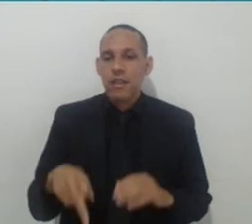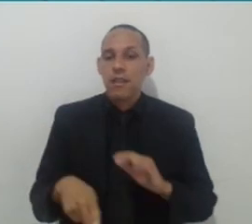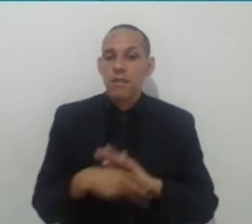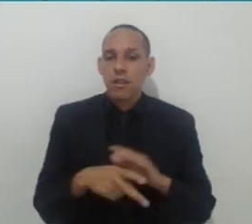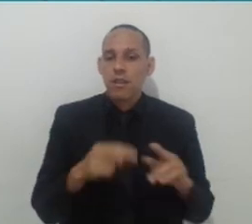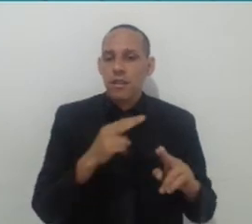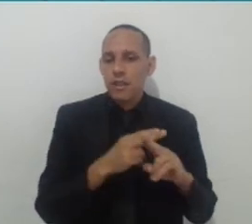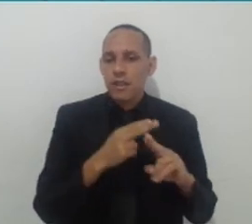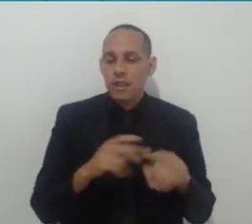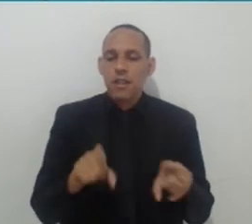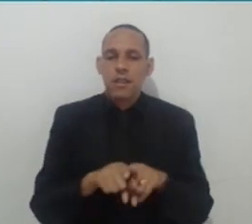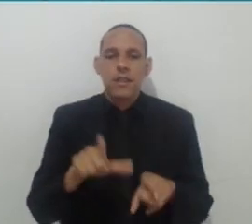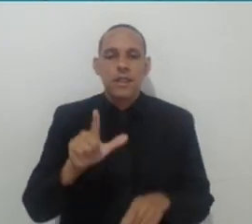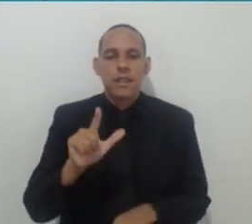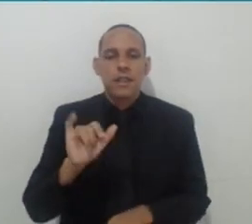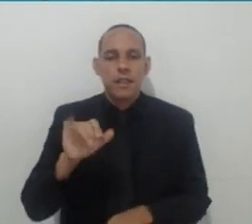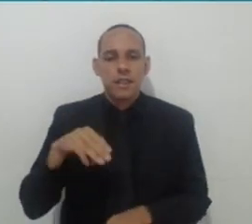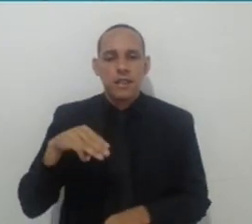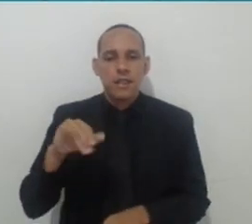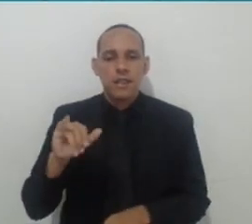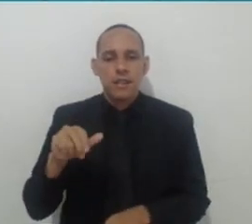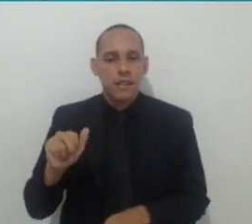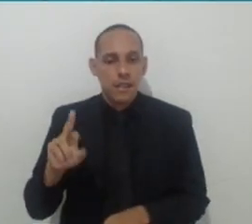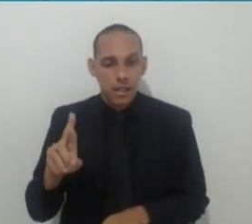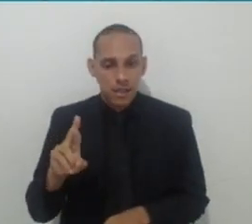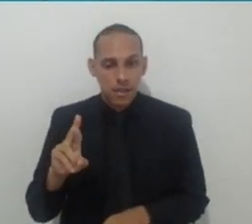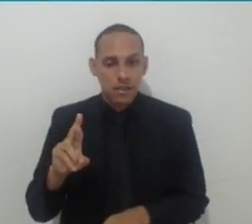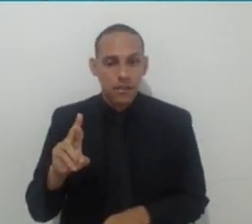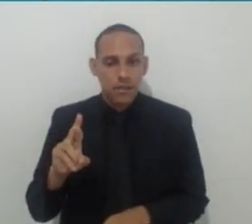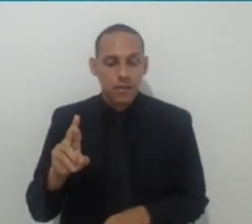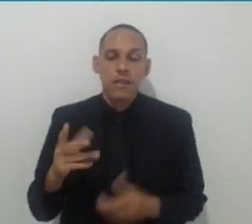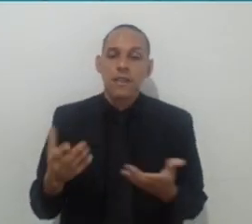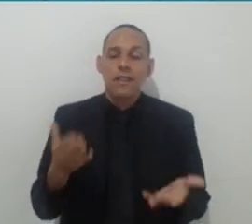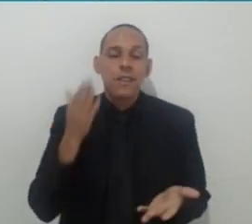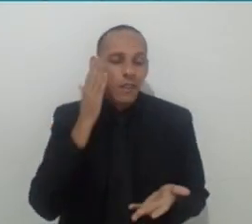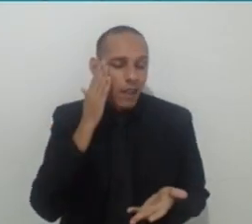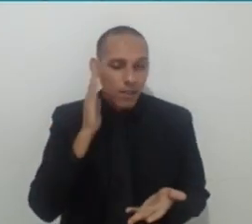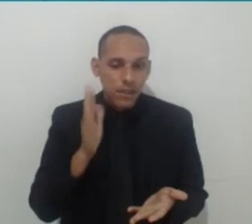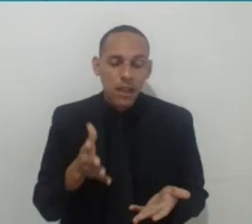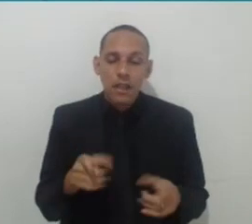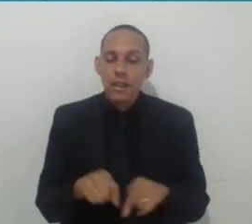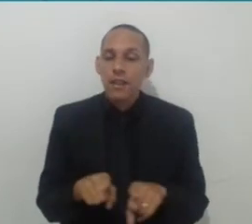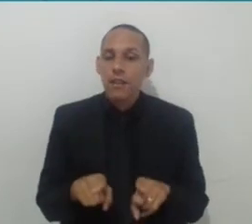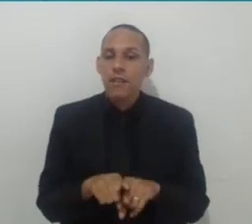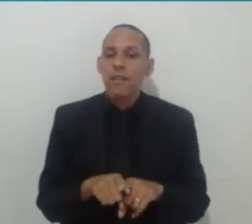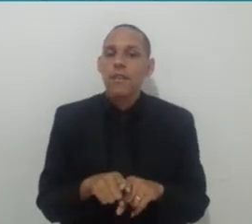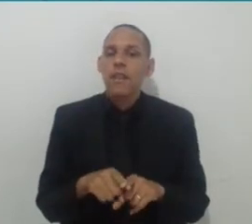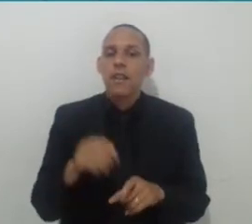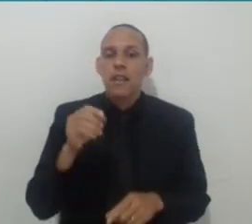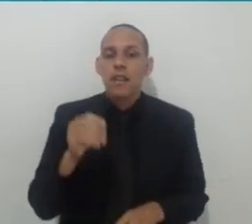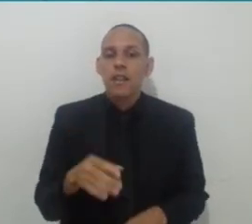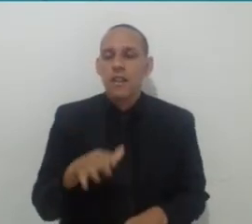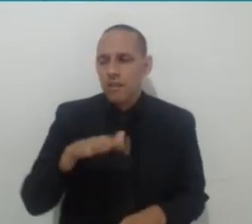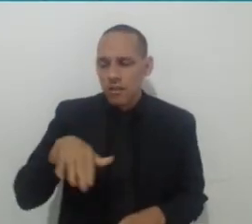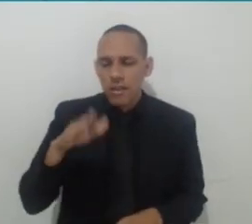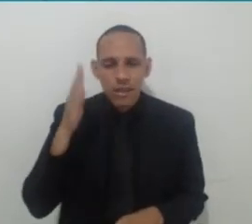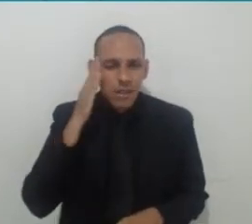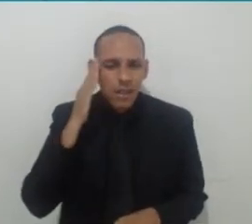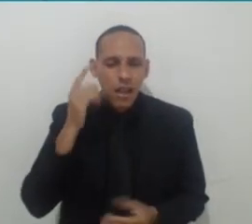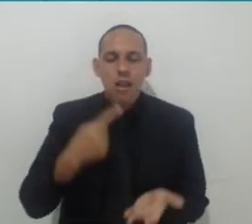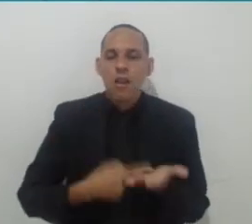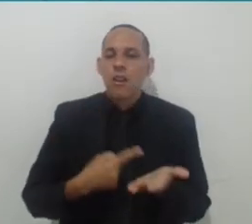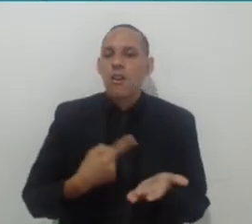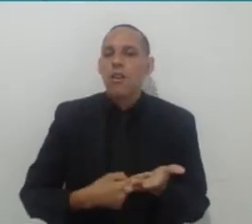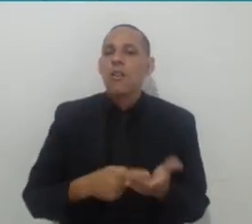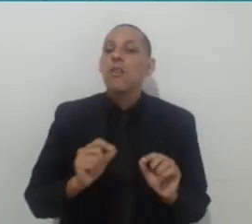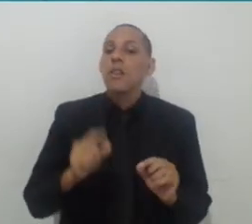liminar. Não bastasse a inequívoca ciência, também o expresso compromisso do magistrado de levar em efeito aquela decisão exarada a